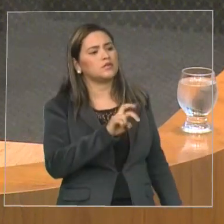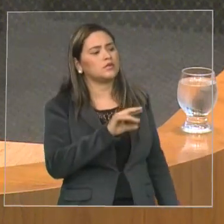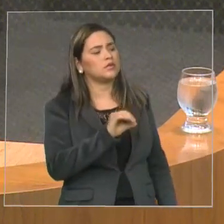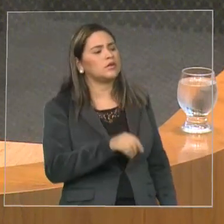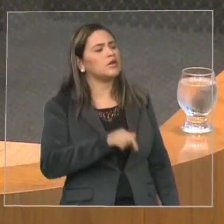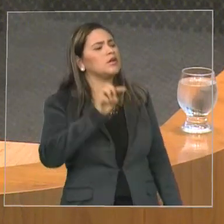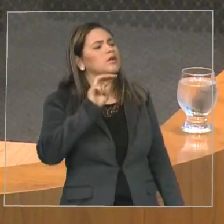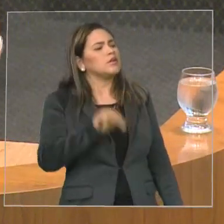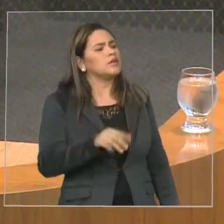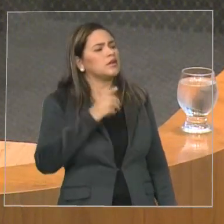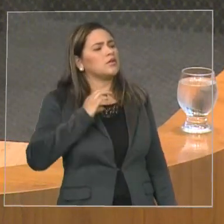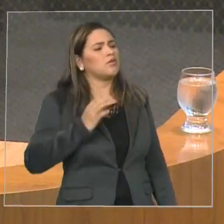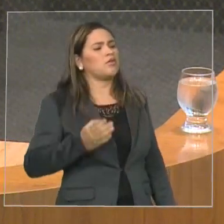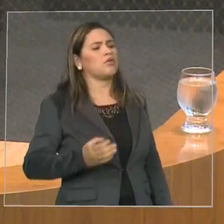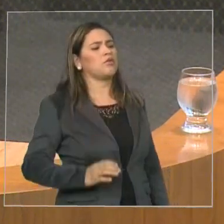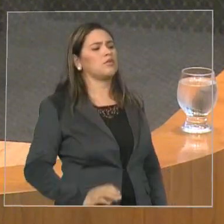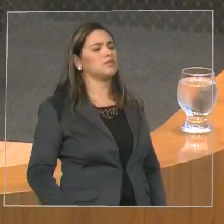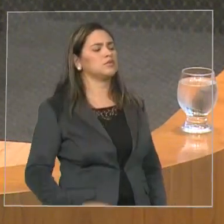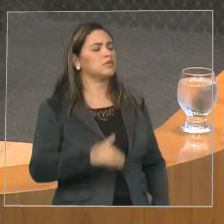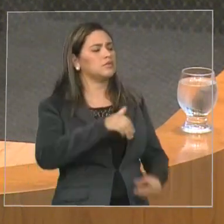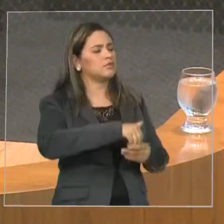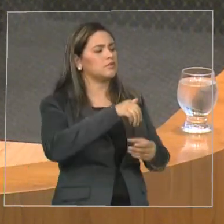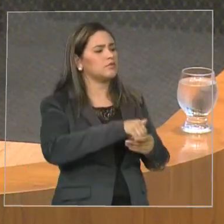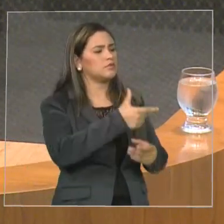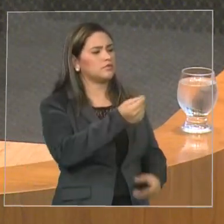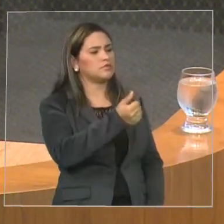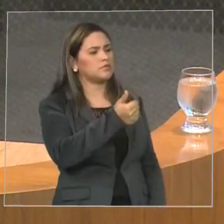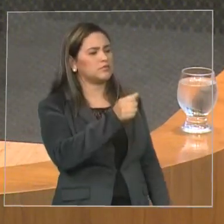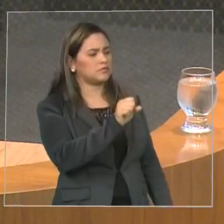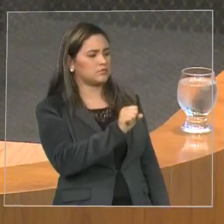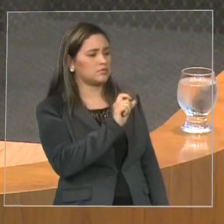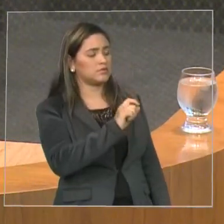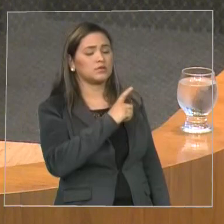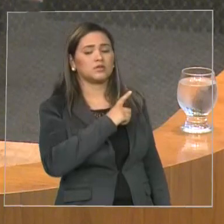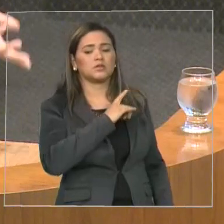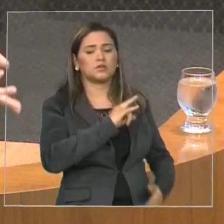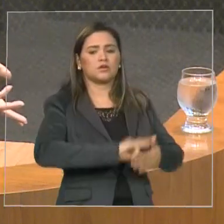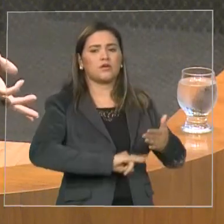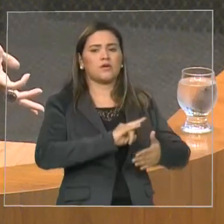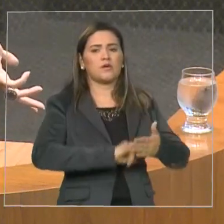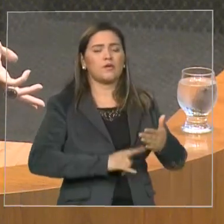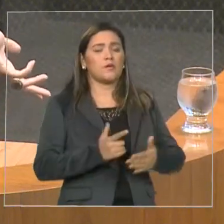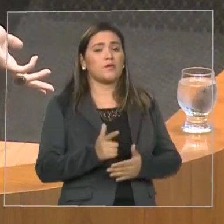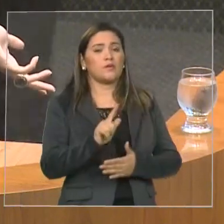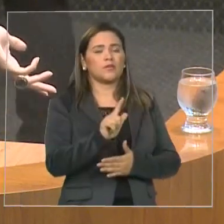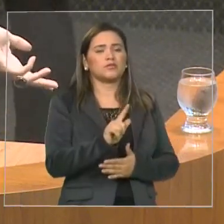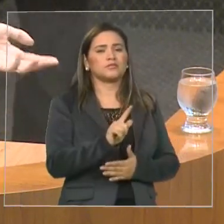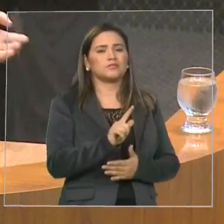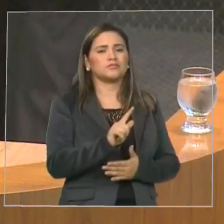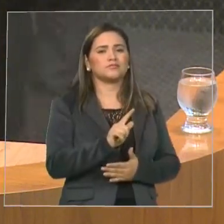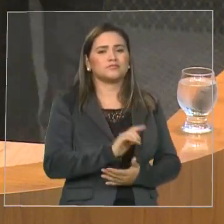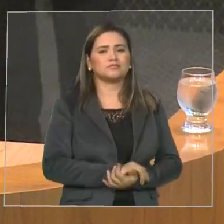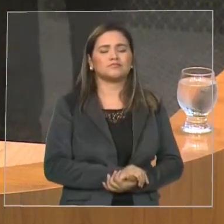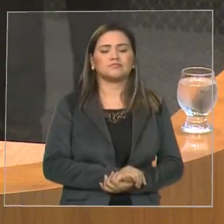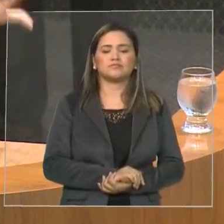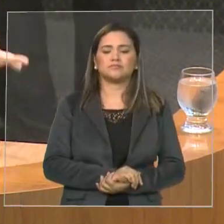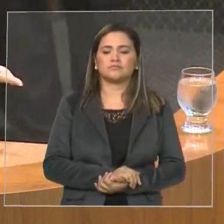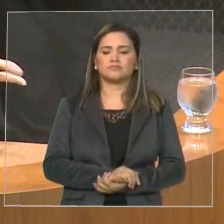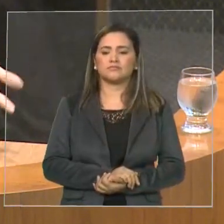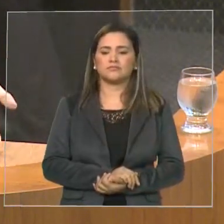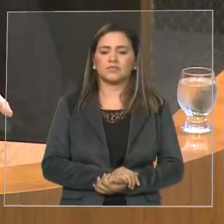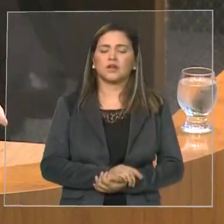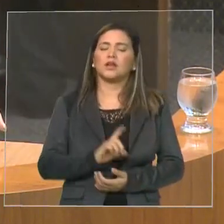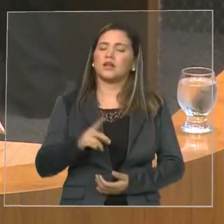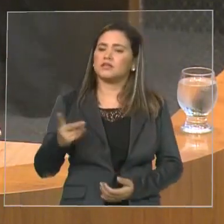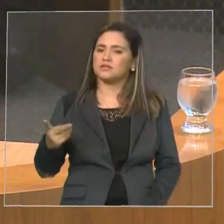das eleições de 2018 que estava naquele outro ofício maluco do Coronel Zósimo, porque foi uma